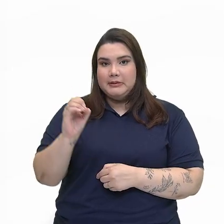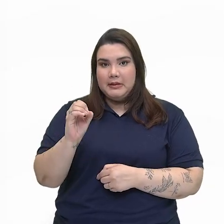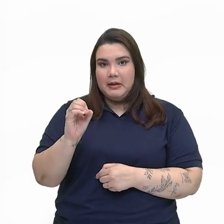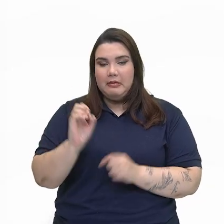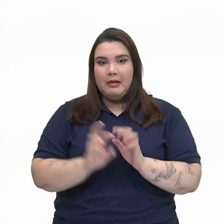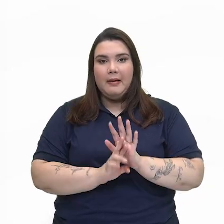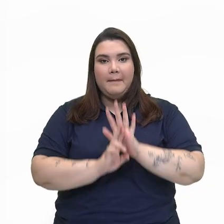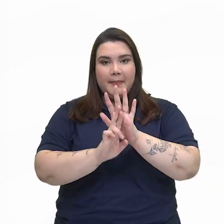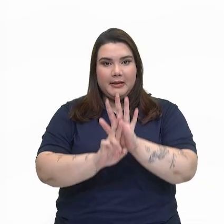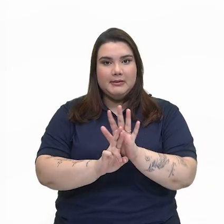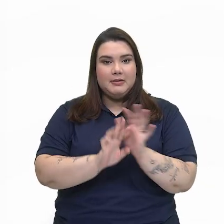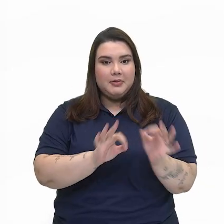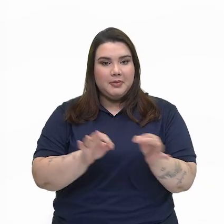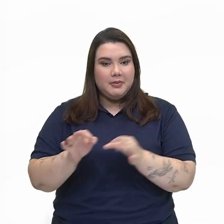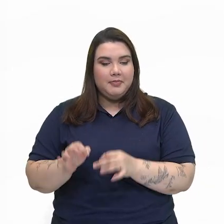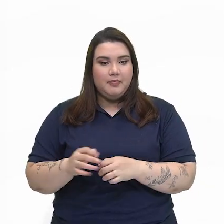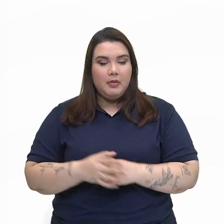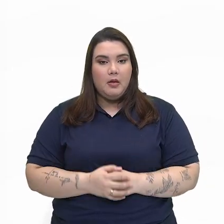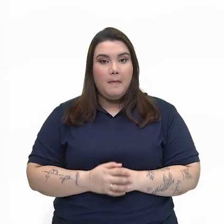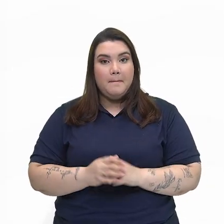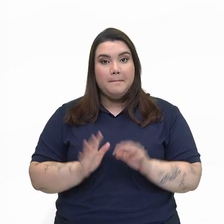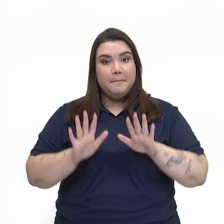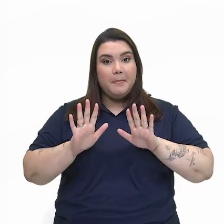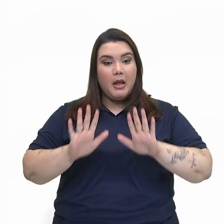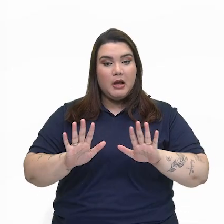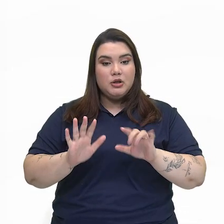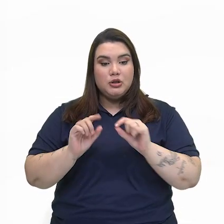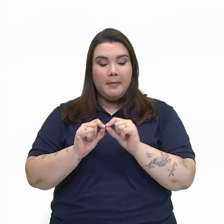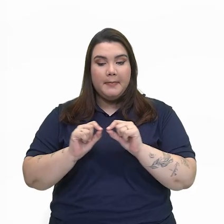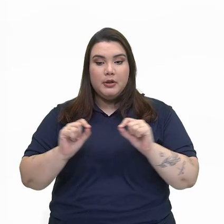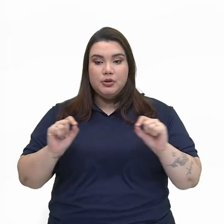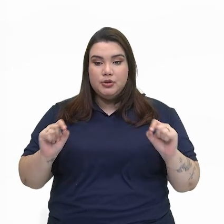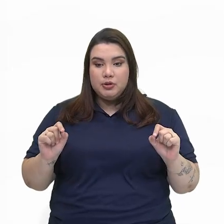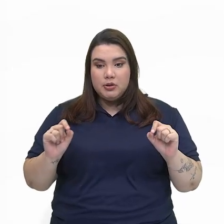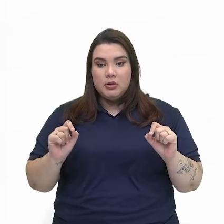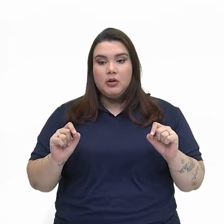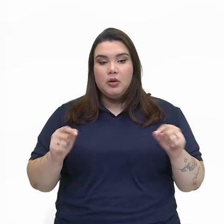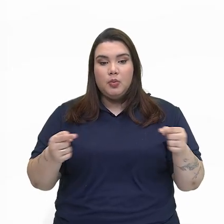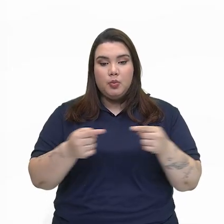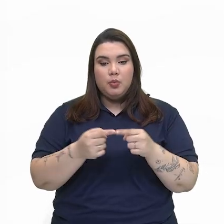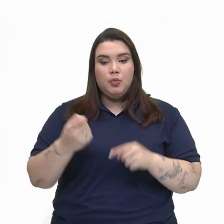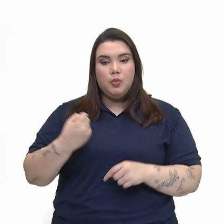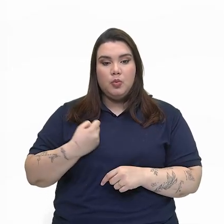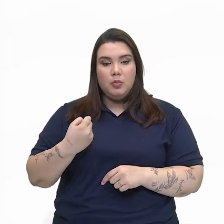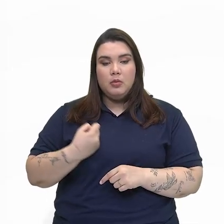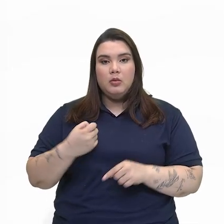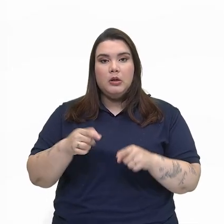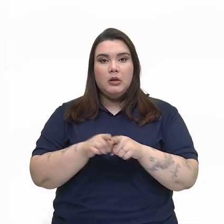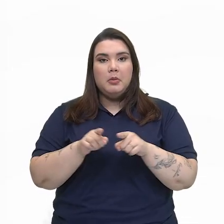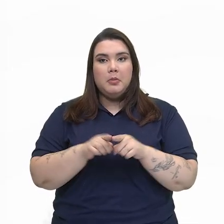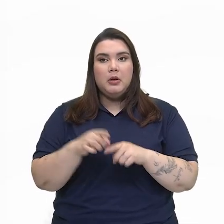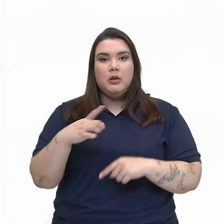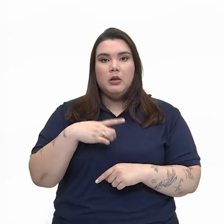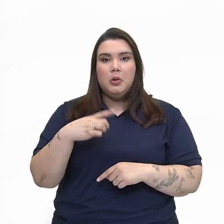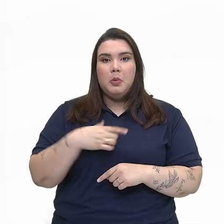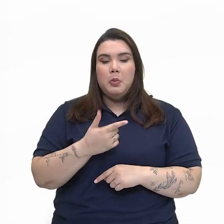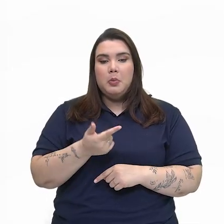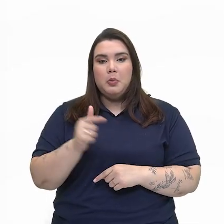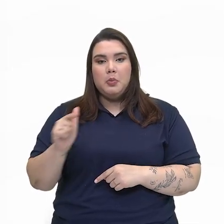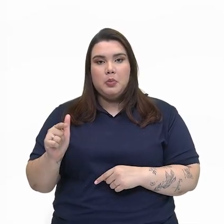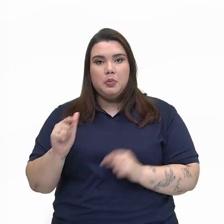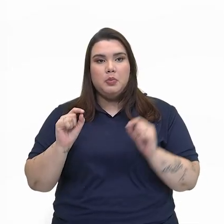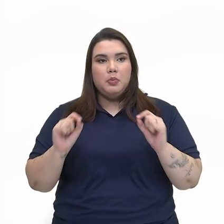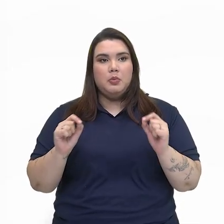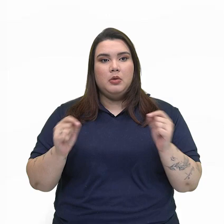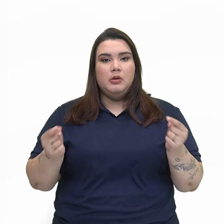significativo. Agora, na medida, além dos algarismos significativos também, pessoal, a gente vai ter os algarismos que são